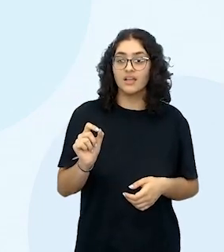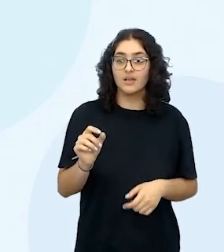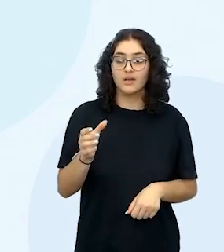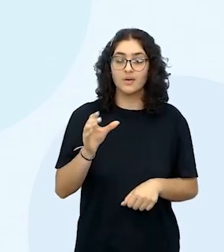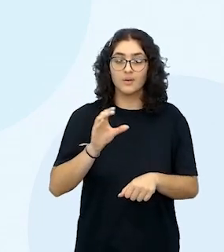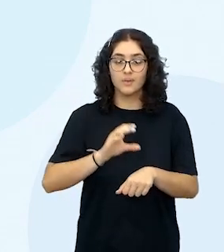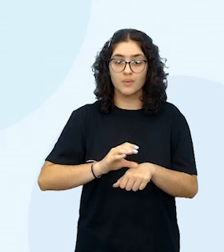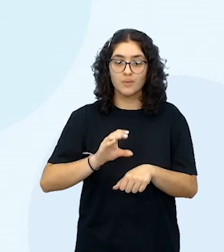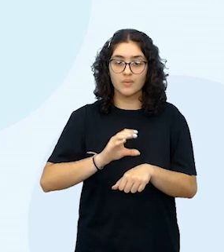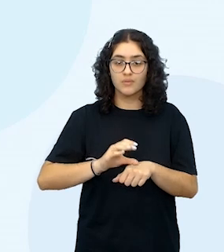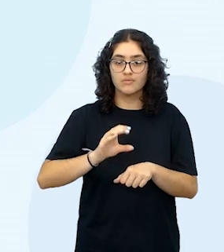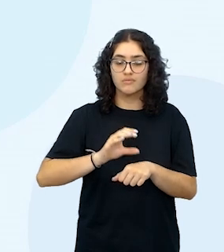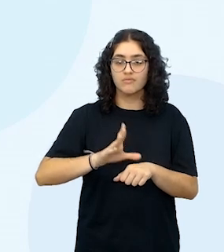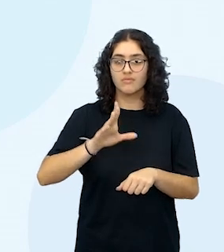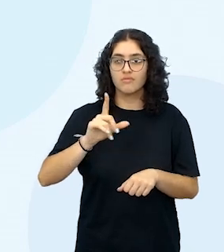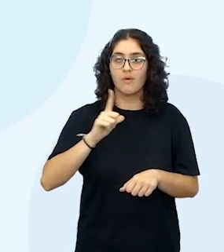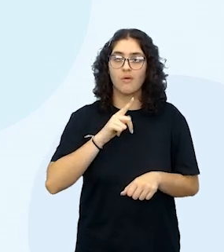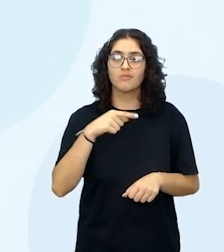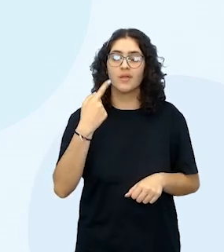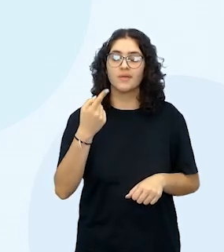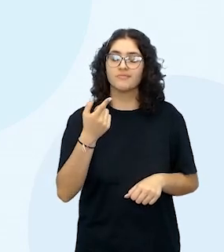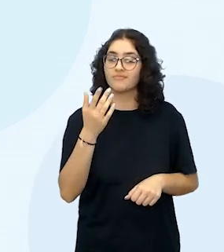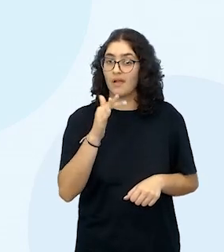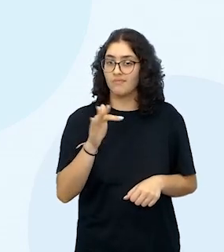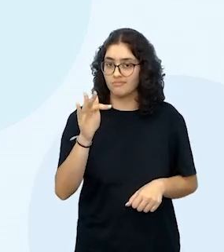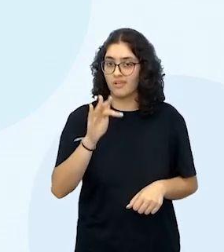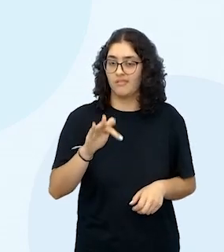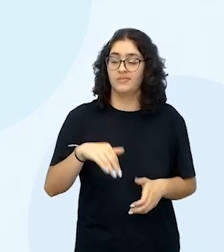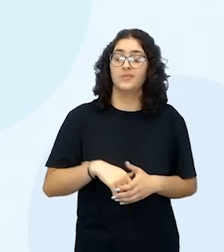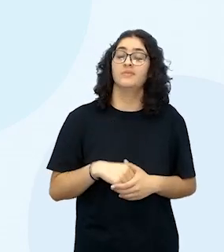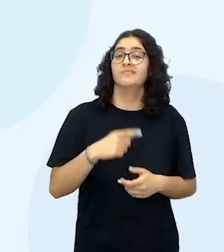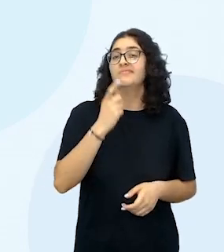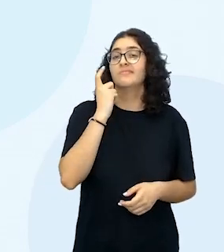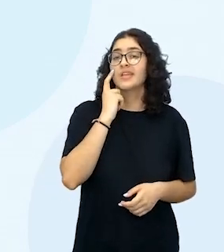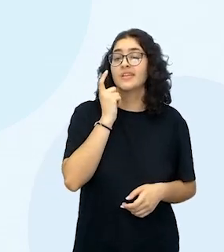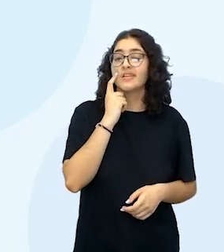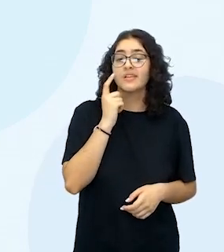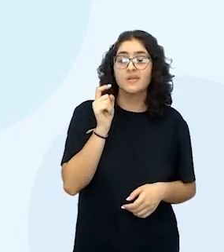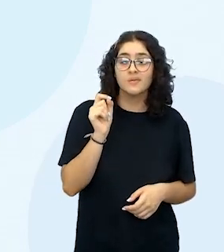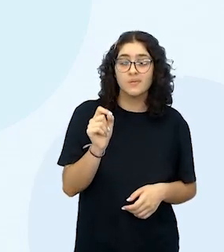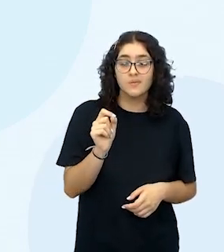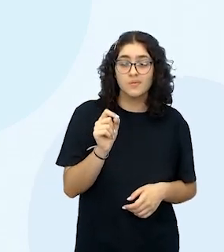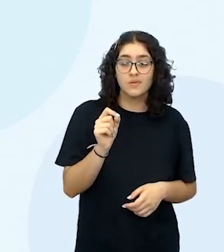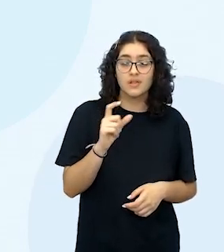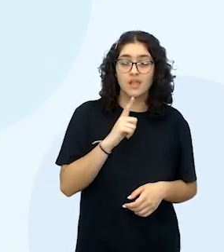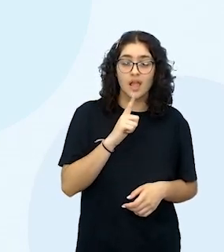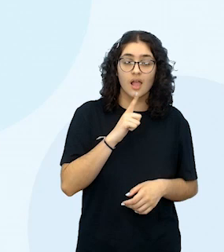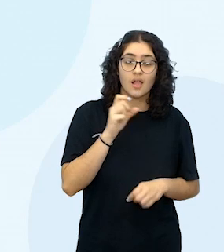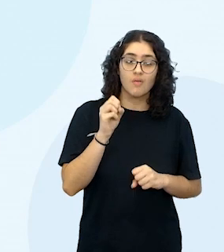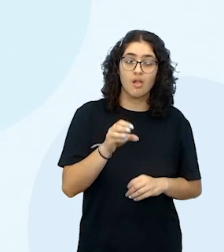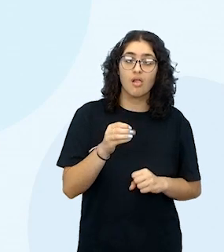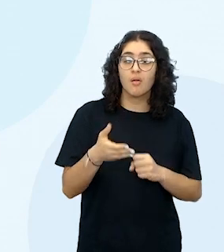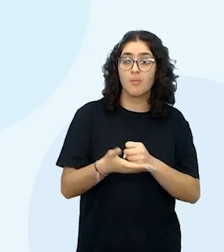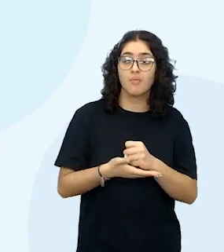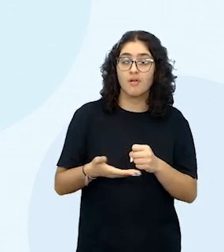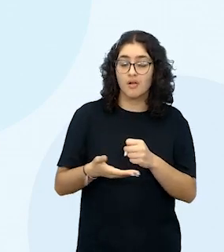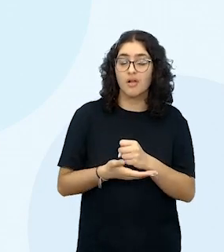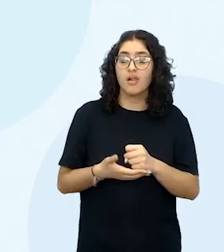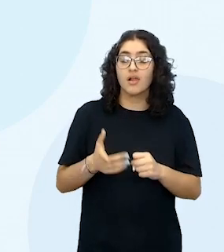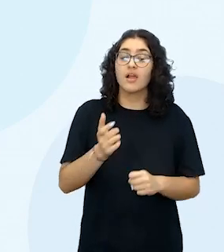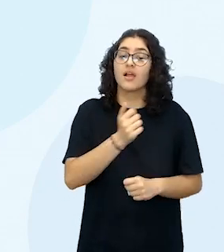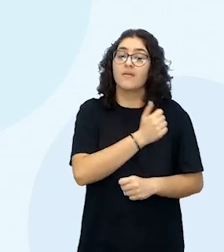no ensino superior. Então, o que a gente pode pensar disso para o caso específico da educação básica, né, para os